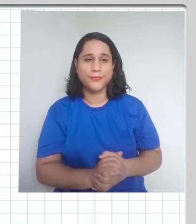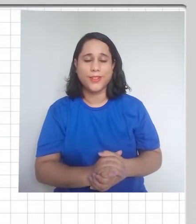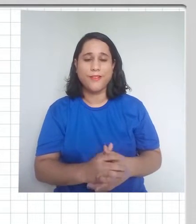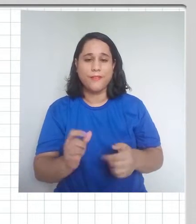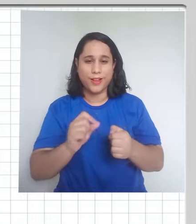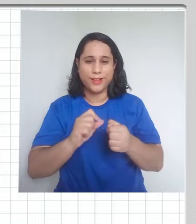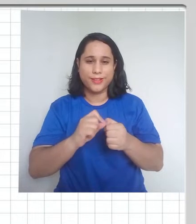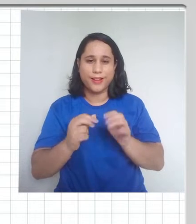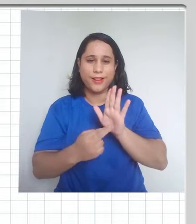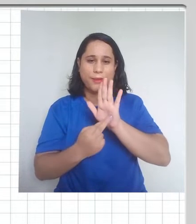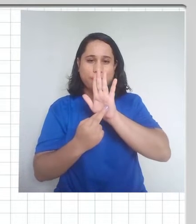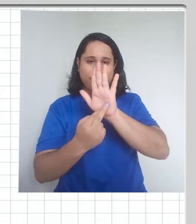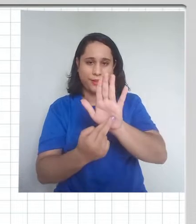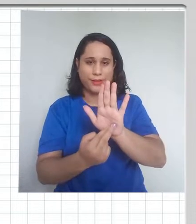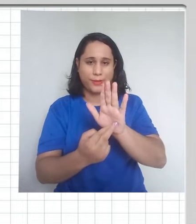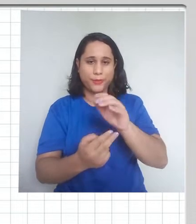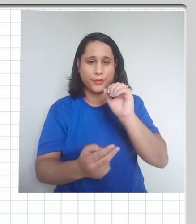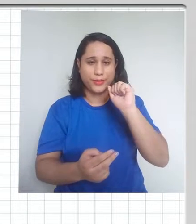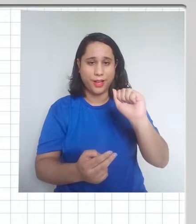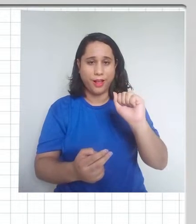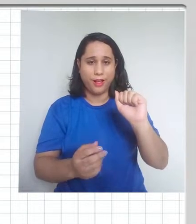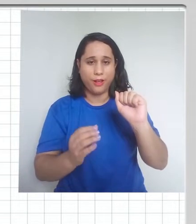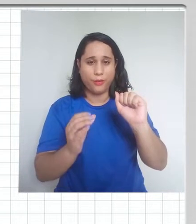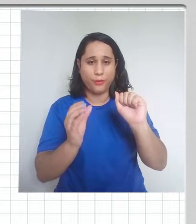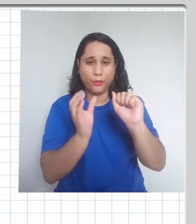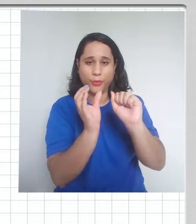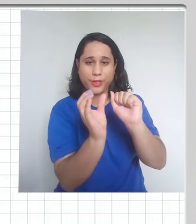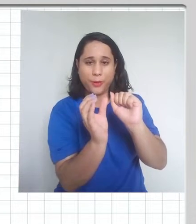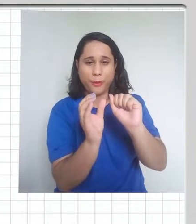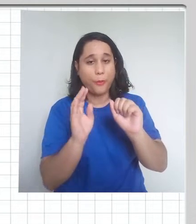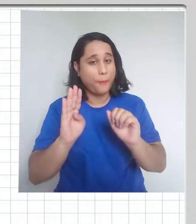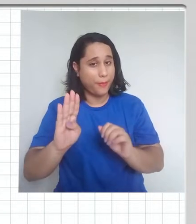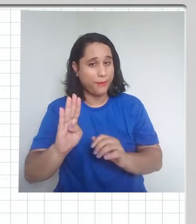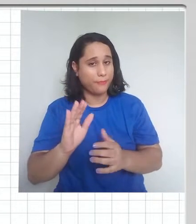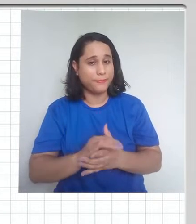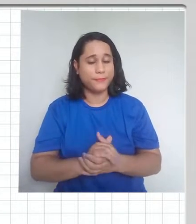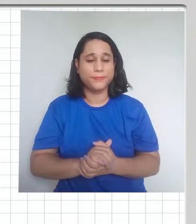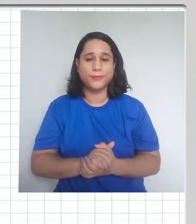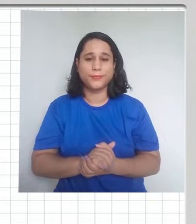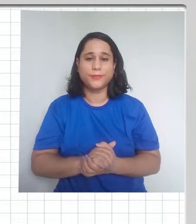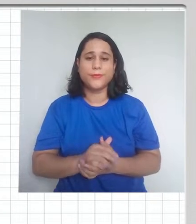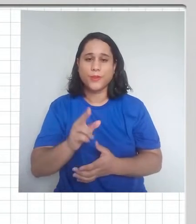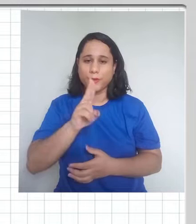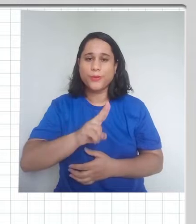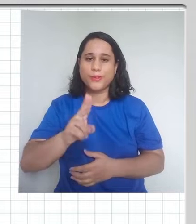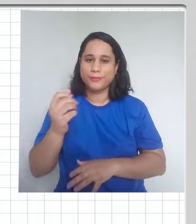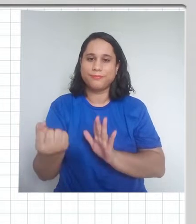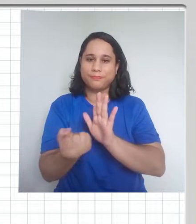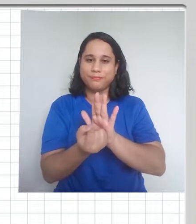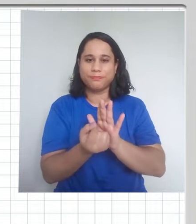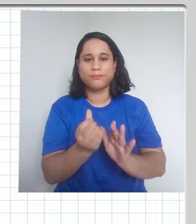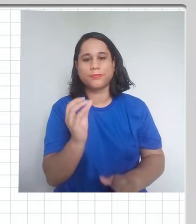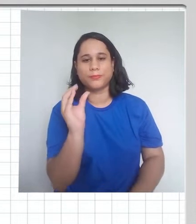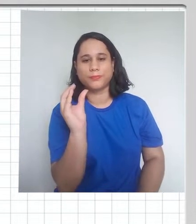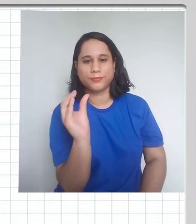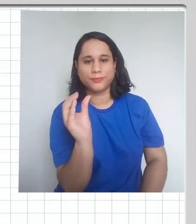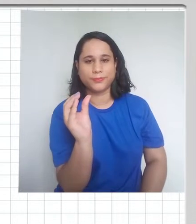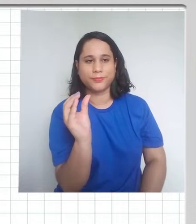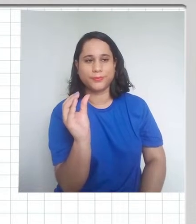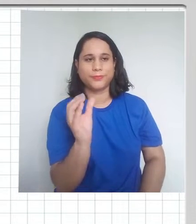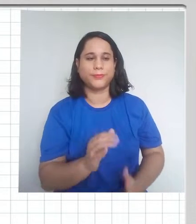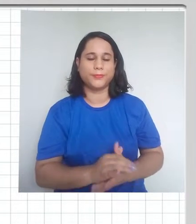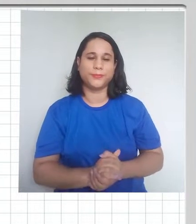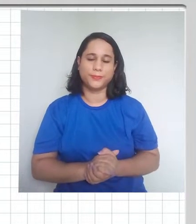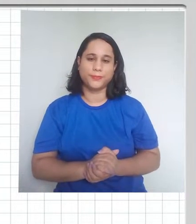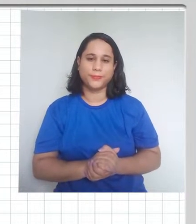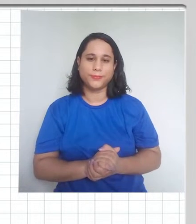a representação de A união com B, utilizamos esse símbolozinho aqui, o